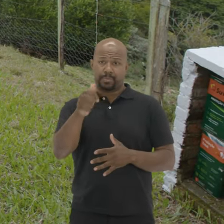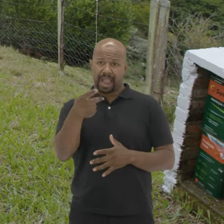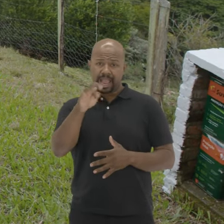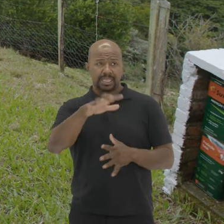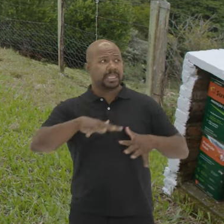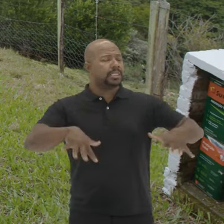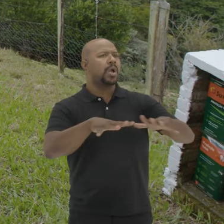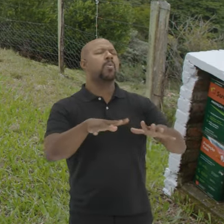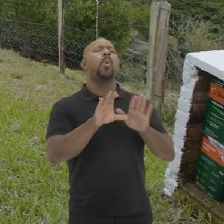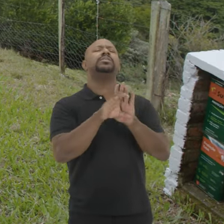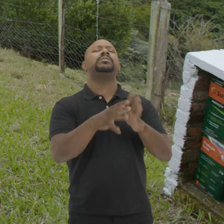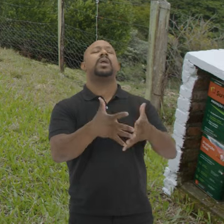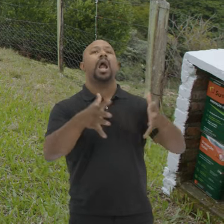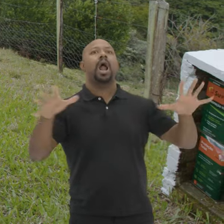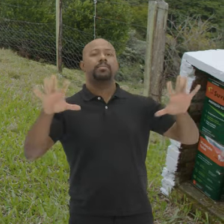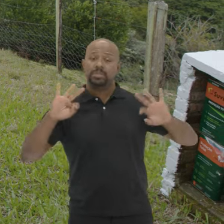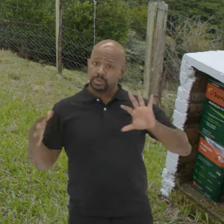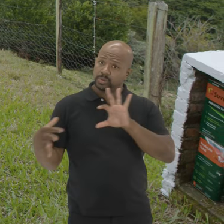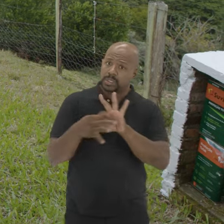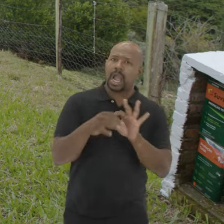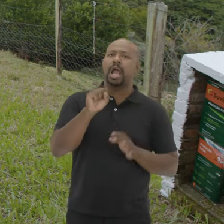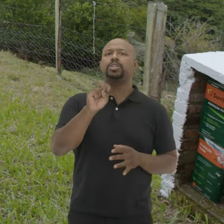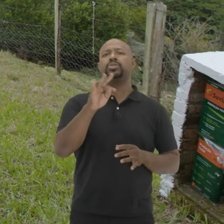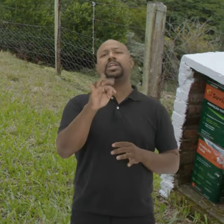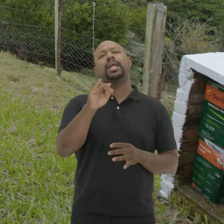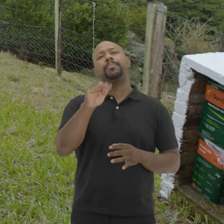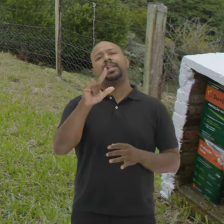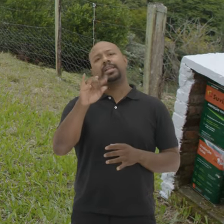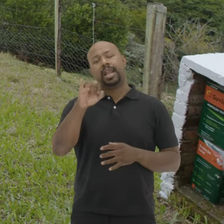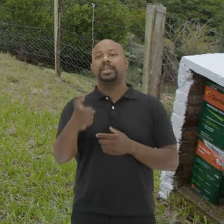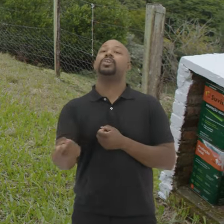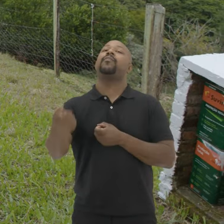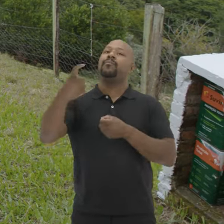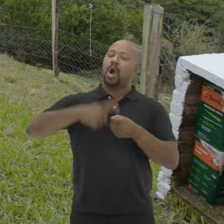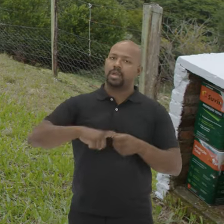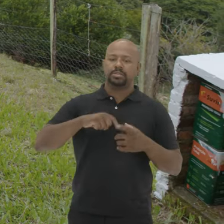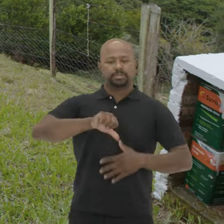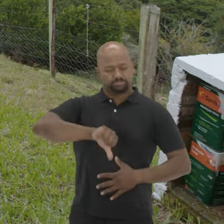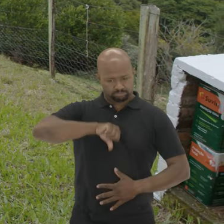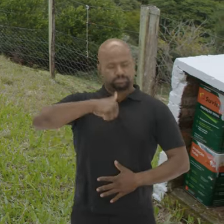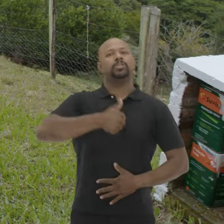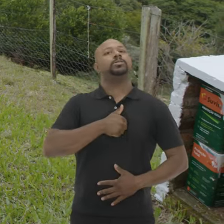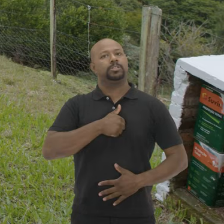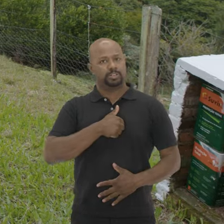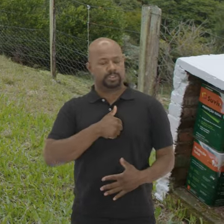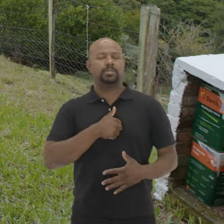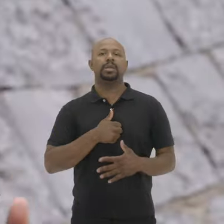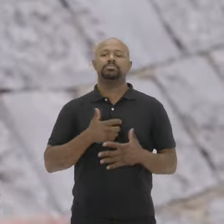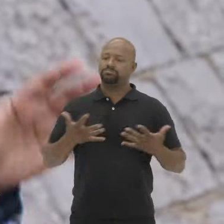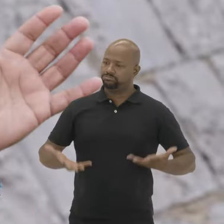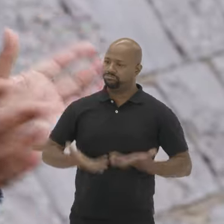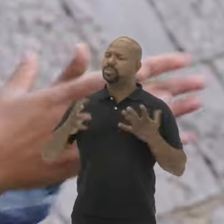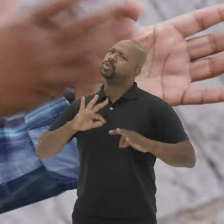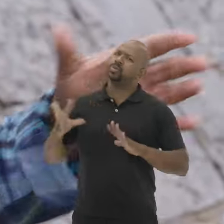tem um conceito mais amplo, né? Que é todo vinculado à sustentabilidade, ou seja, volta para a questão da autoestima da população aqui da região.